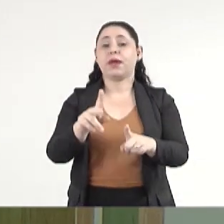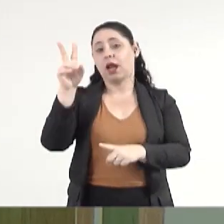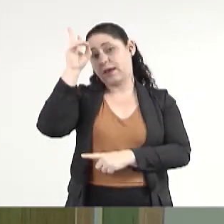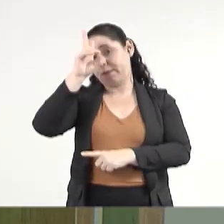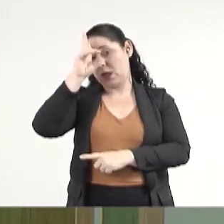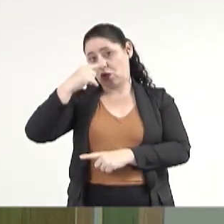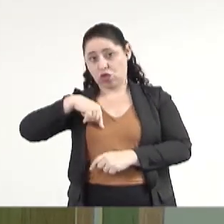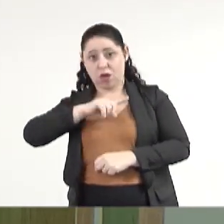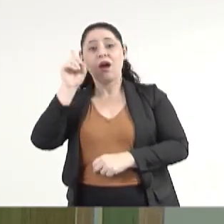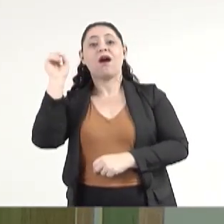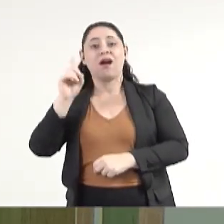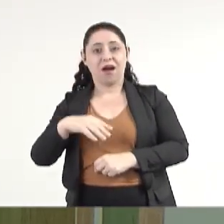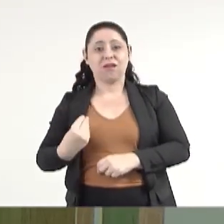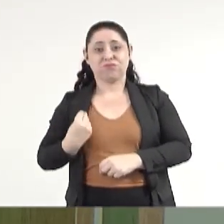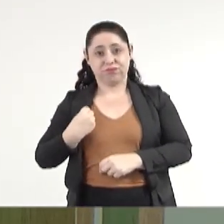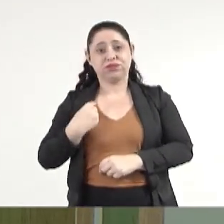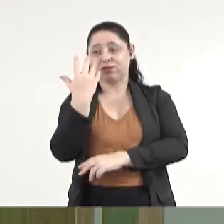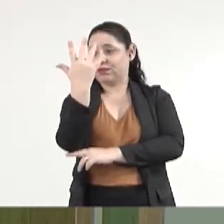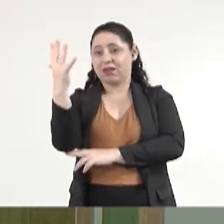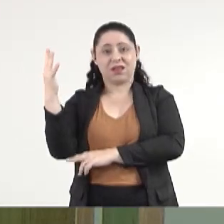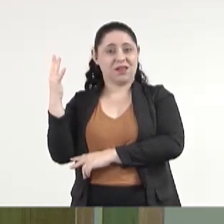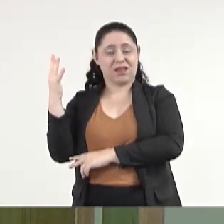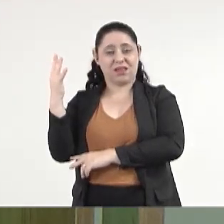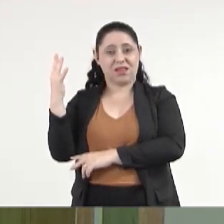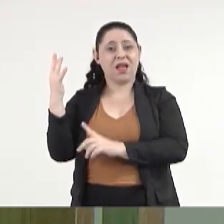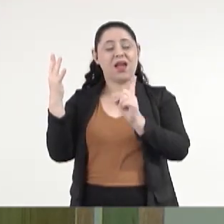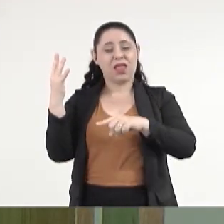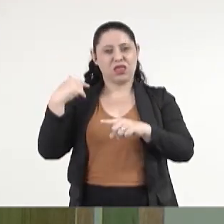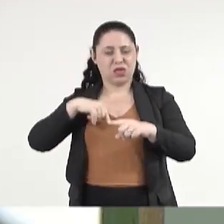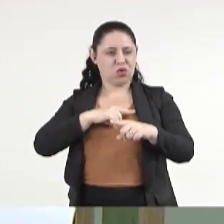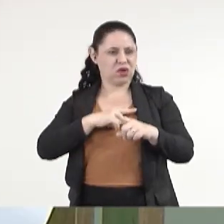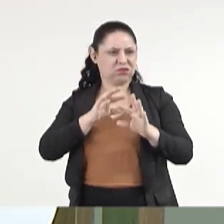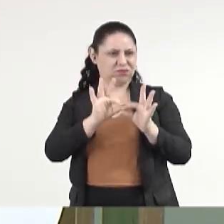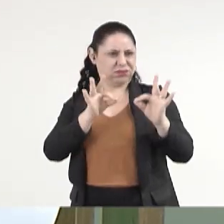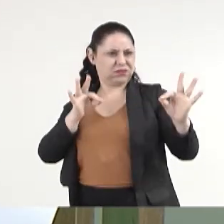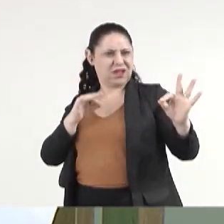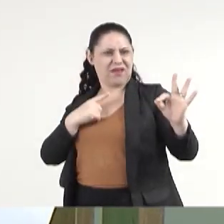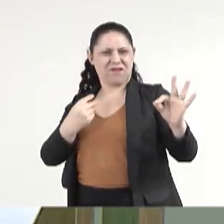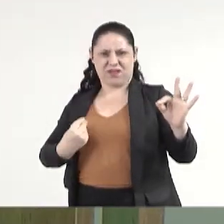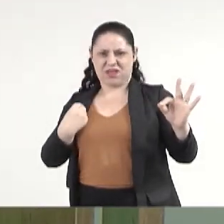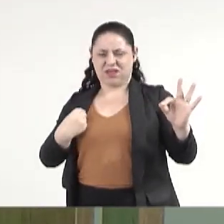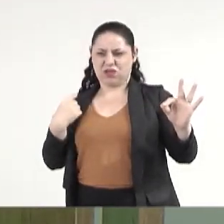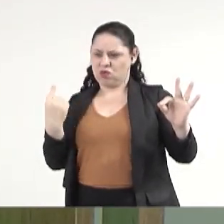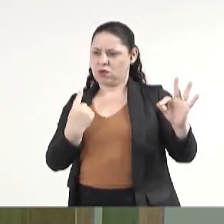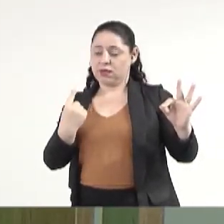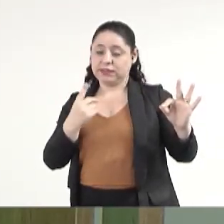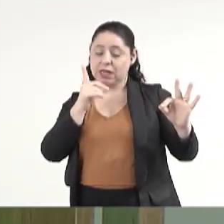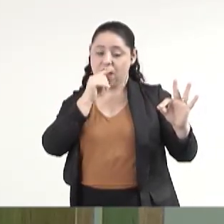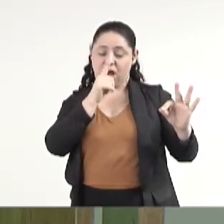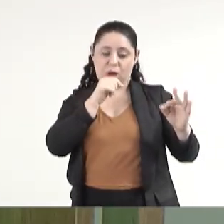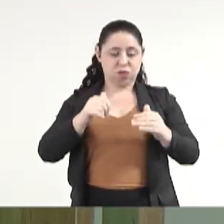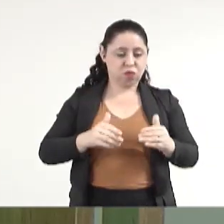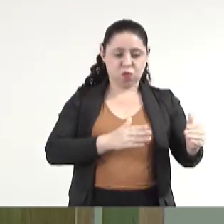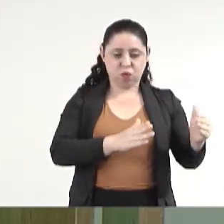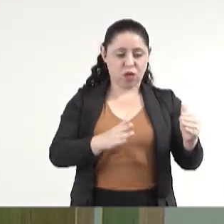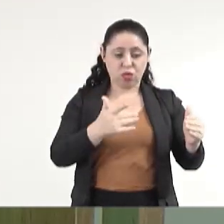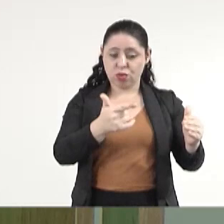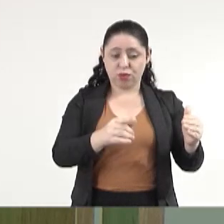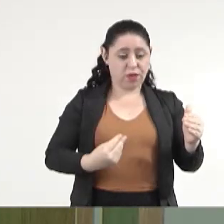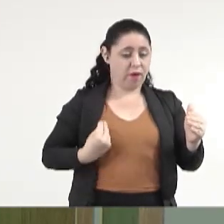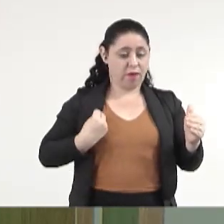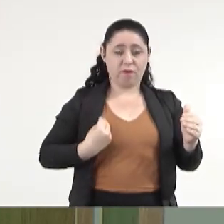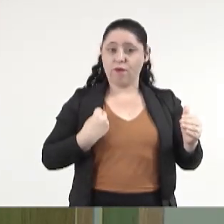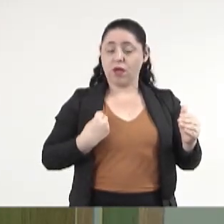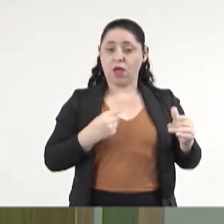também lembrar que nós somos parte do meio ambiente. Nós não somos ninguém distante do meio ambiente. Se as águas não estiverem